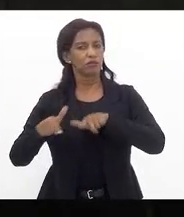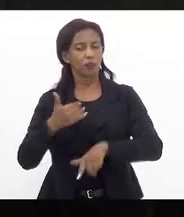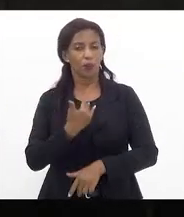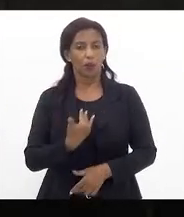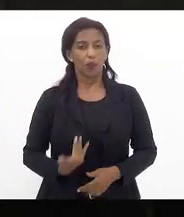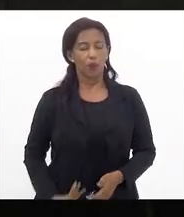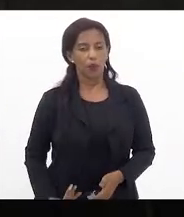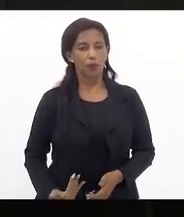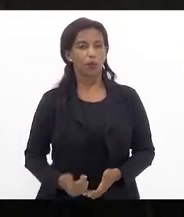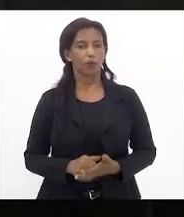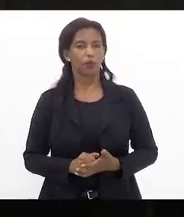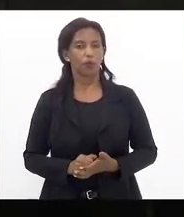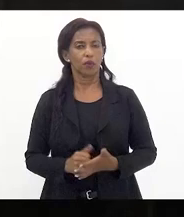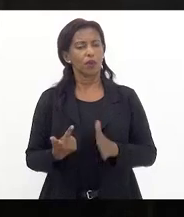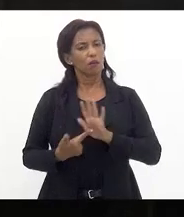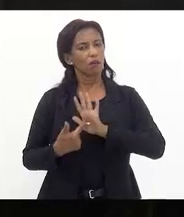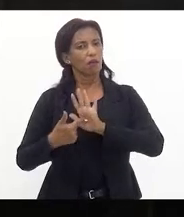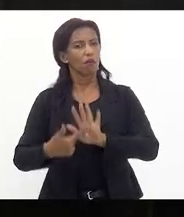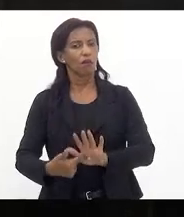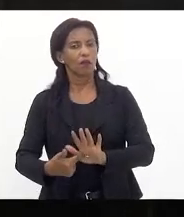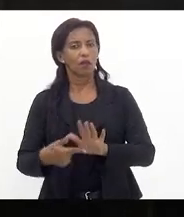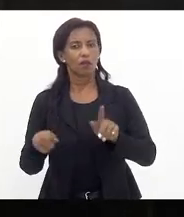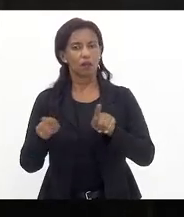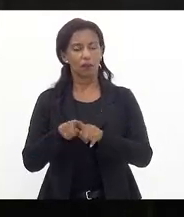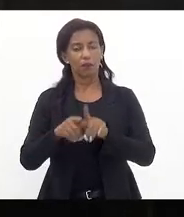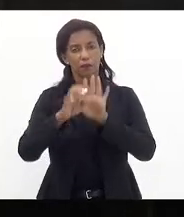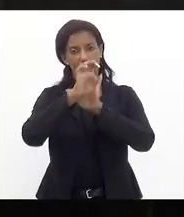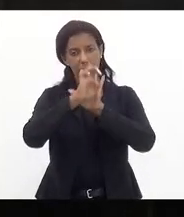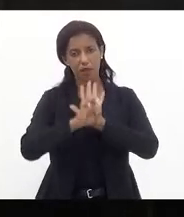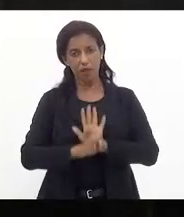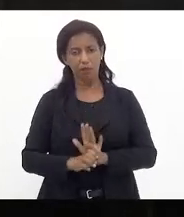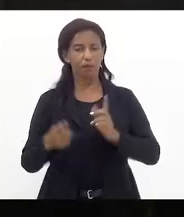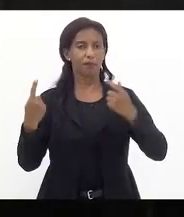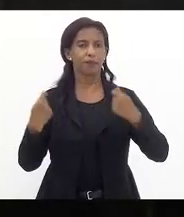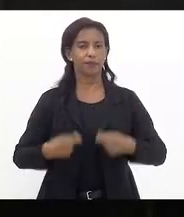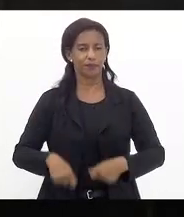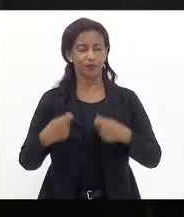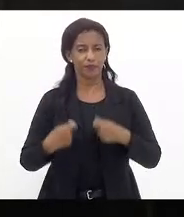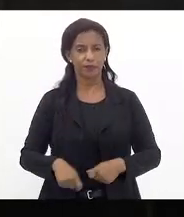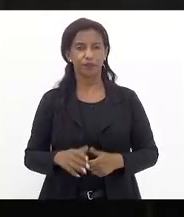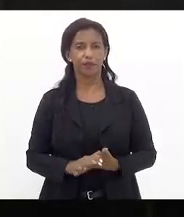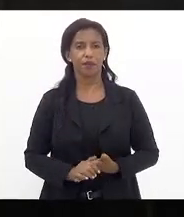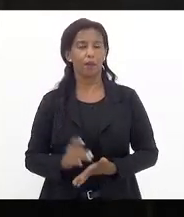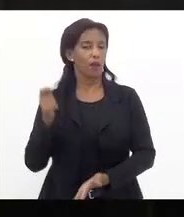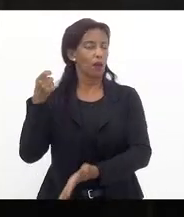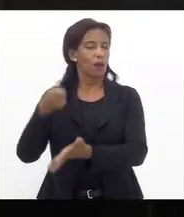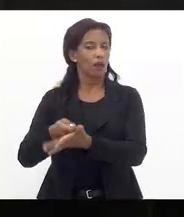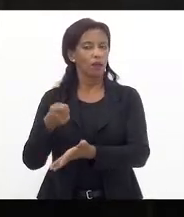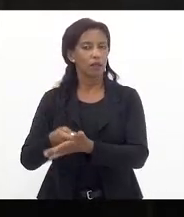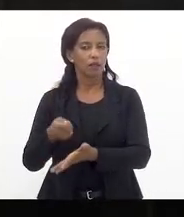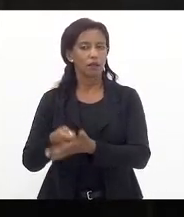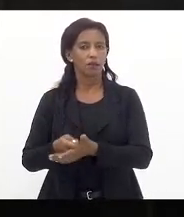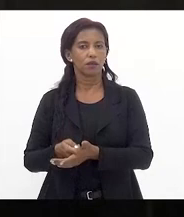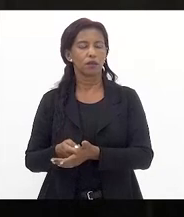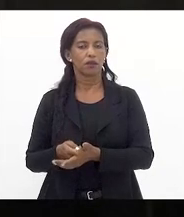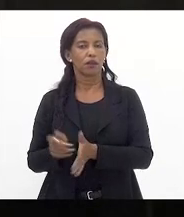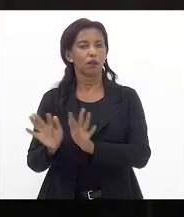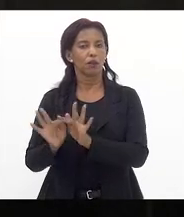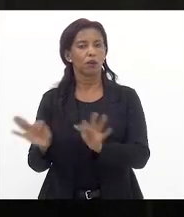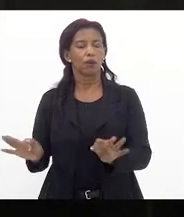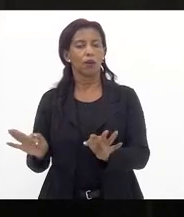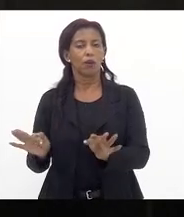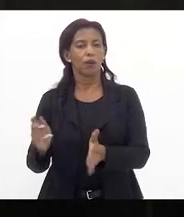públicos e apresentamos as emendas necessárias para garantir apenas